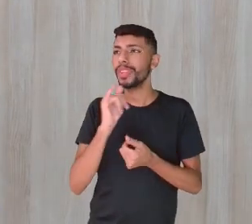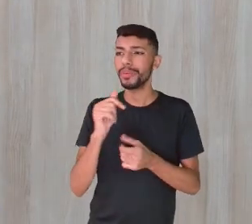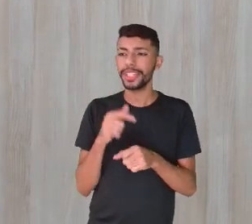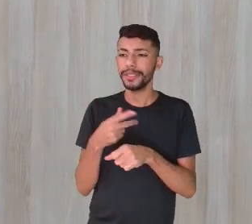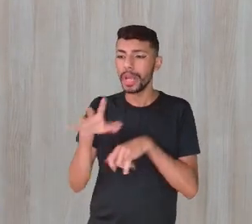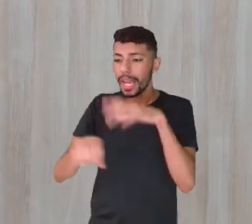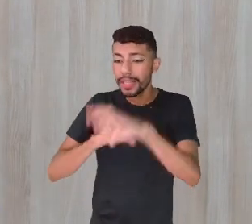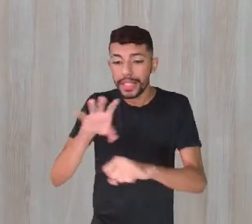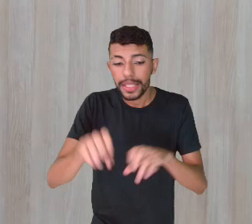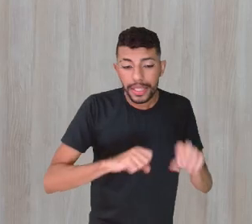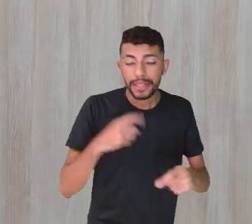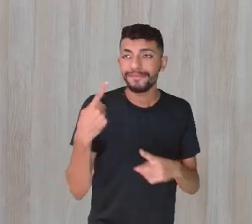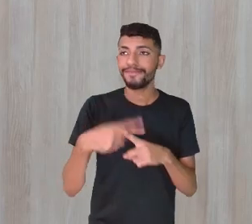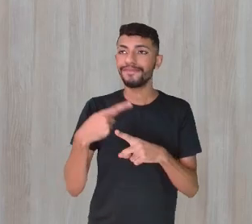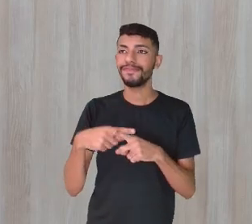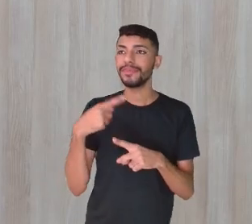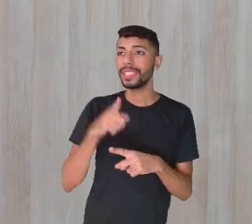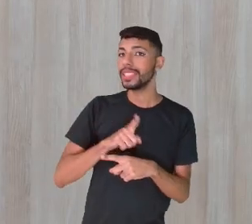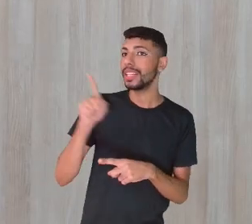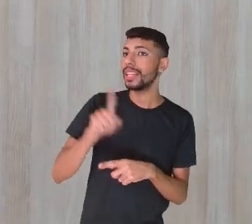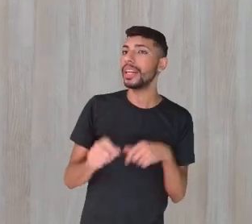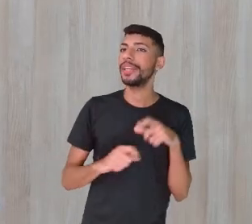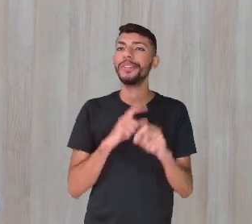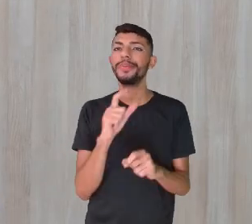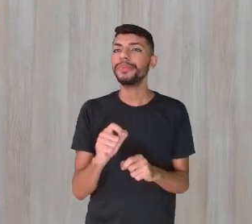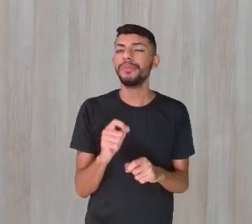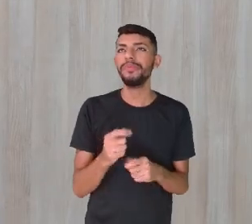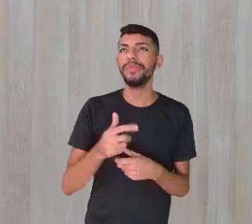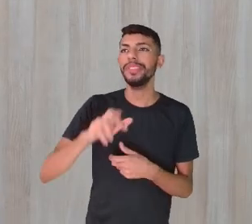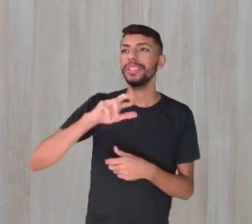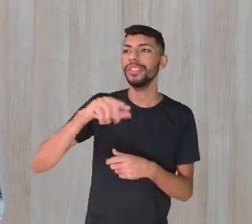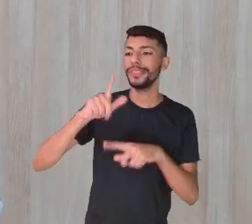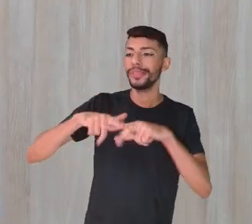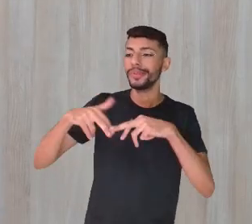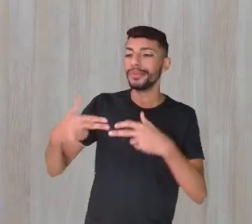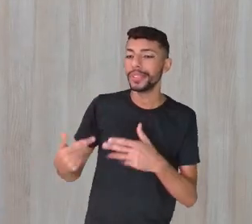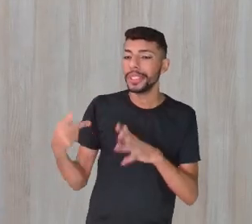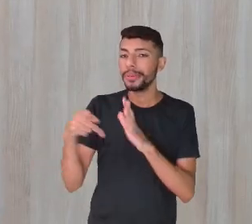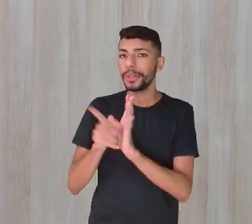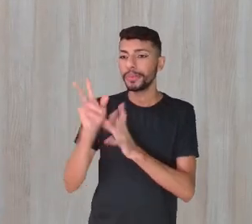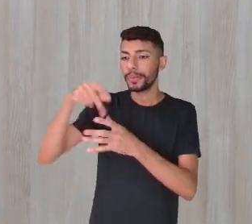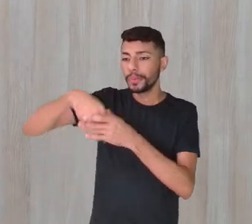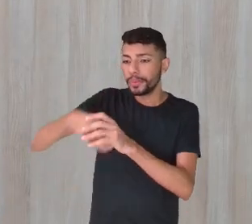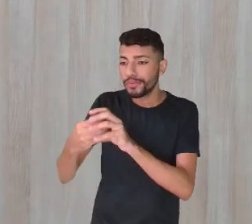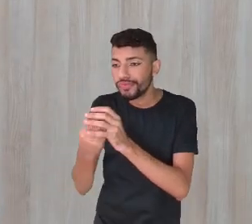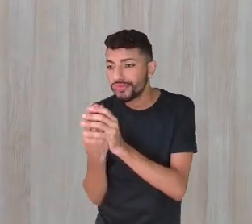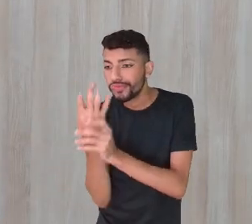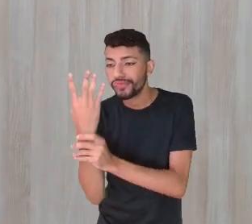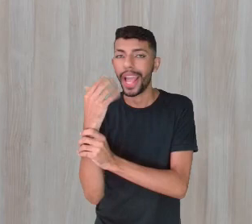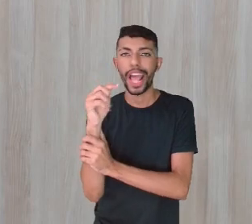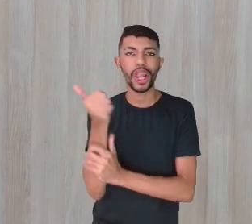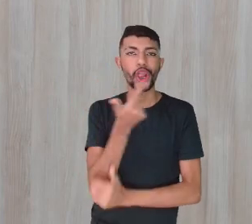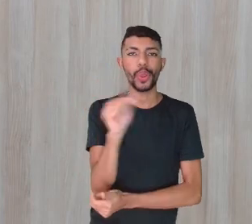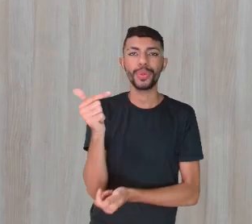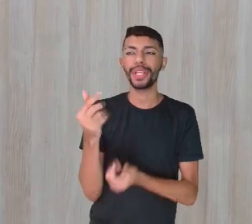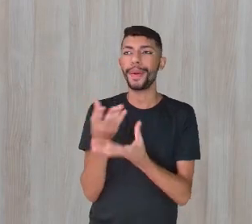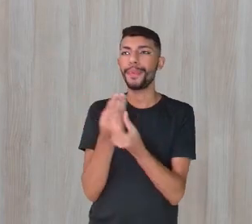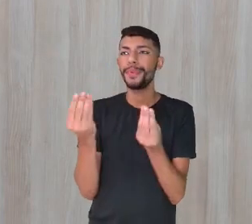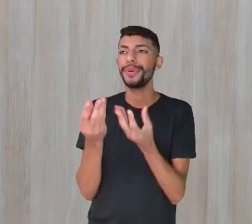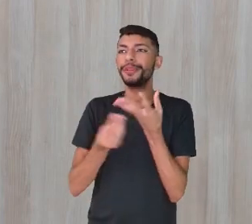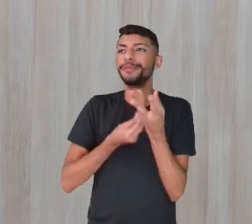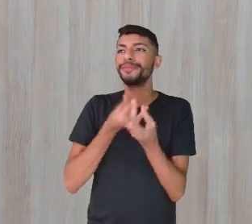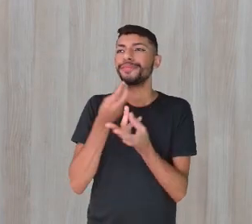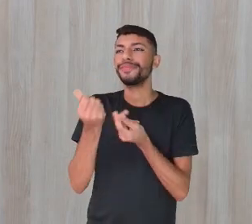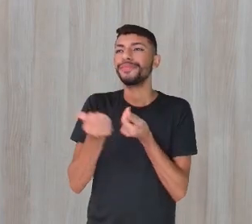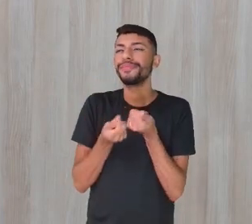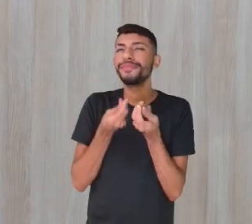explorar ali, porque ali não eram os produtos, né, que eram plantados ali, não tinha muito, vamos